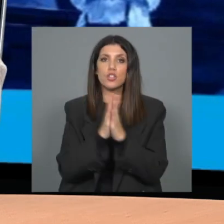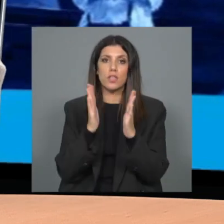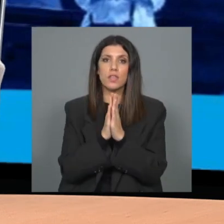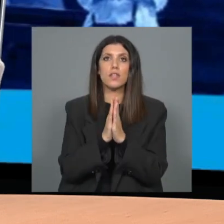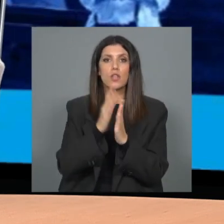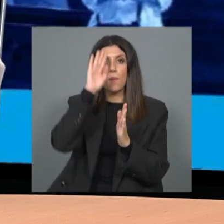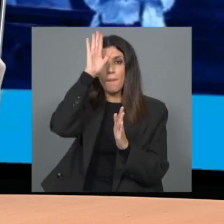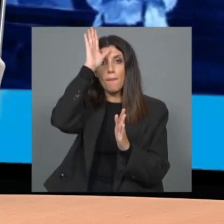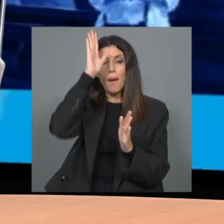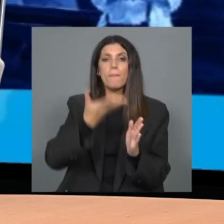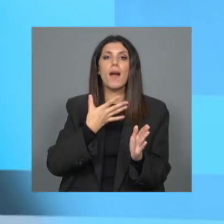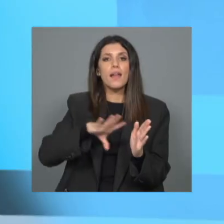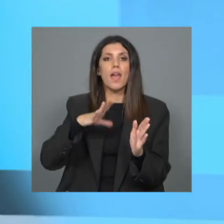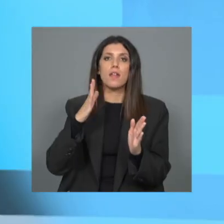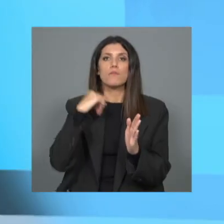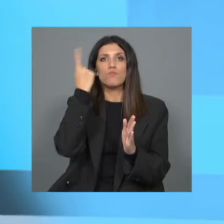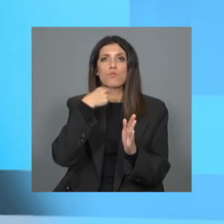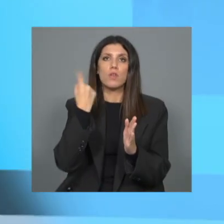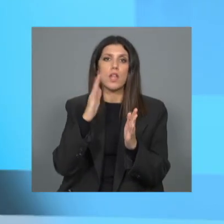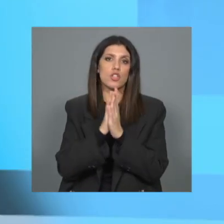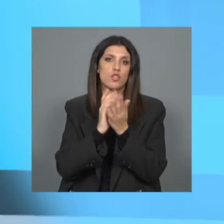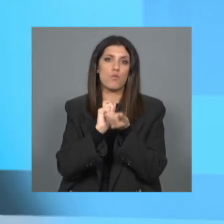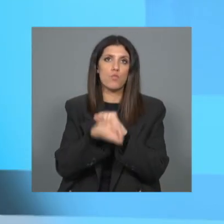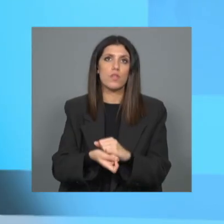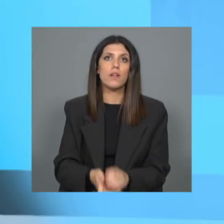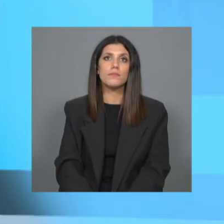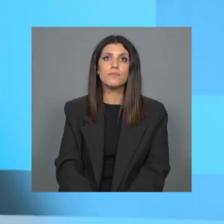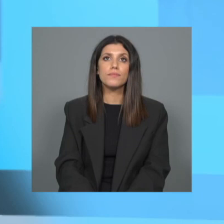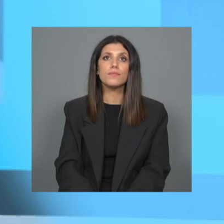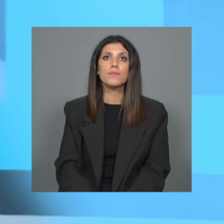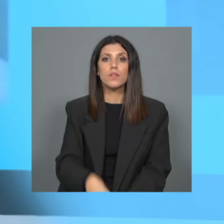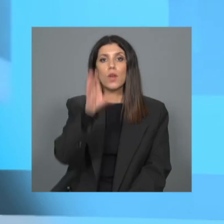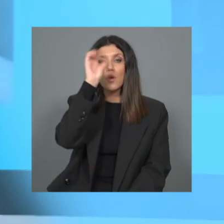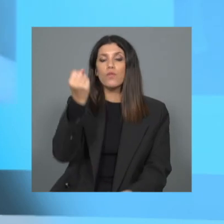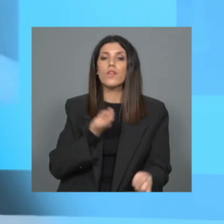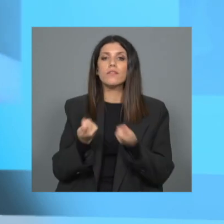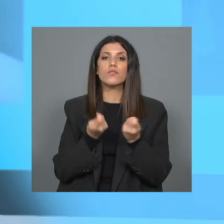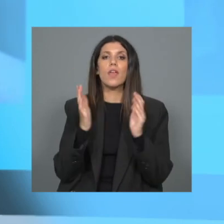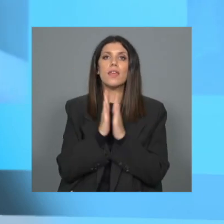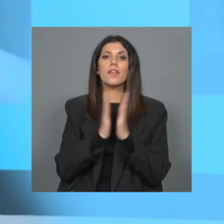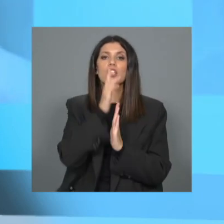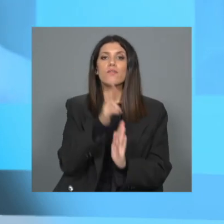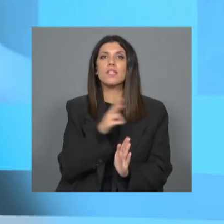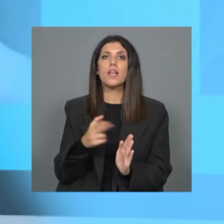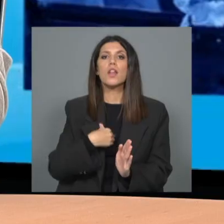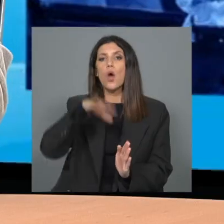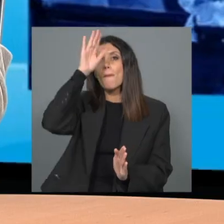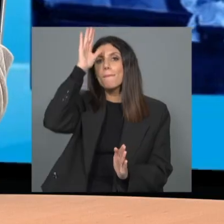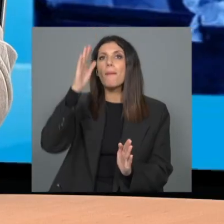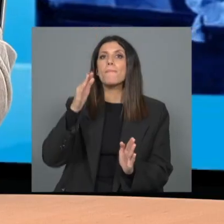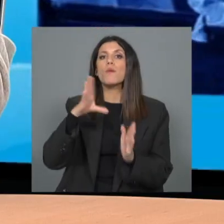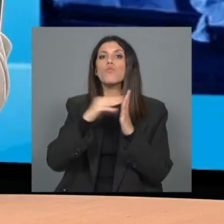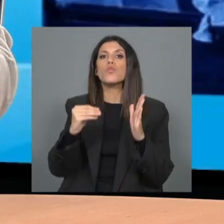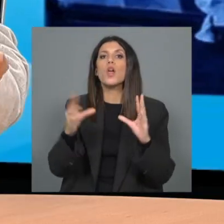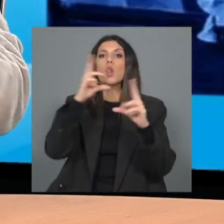futuro. E que novo desenho da Cúria Romana, do governo da Igreja, o Papa está a implementar? É interessante